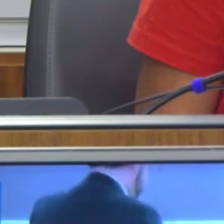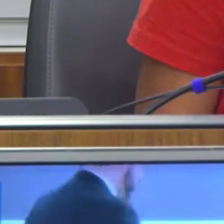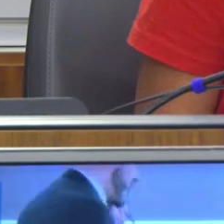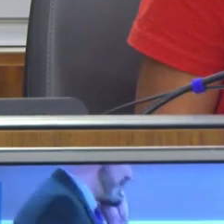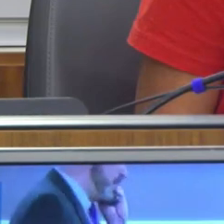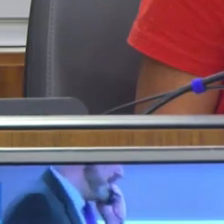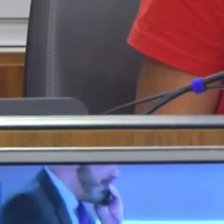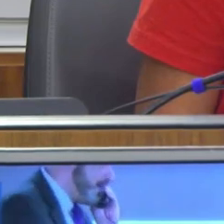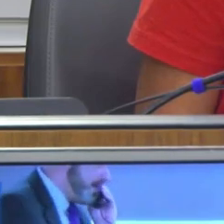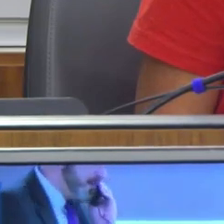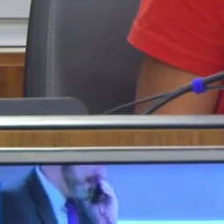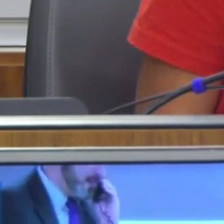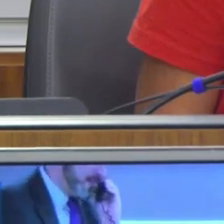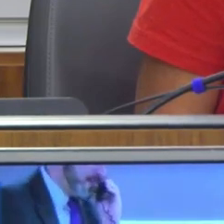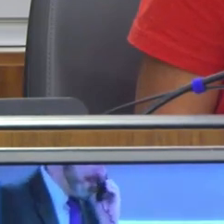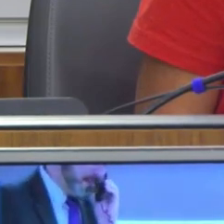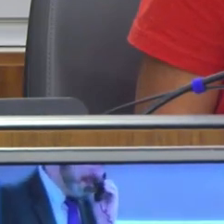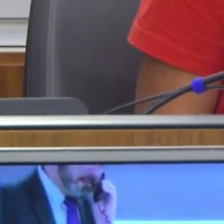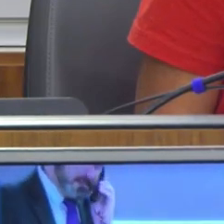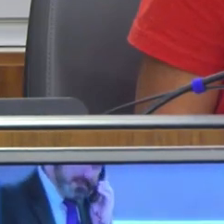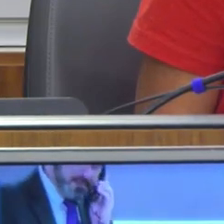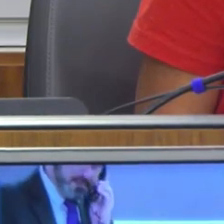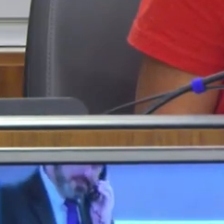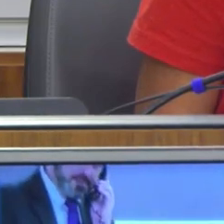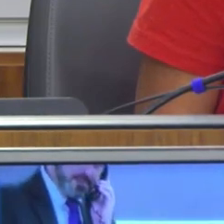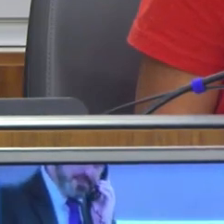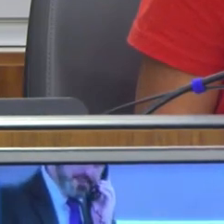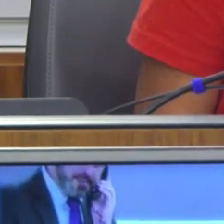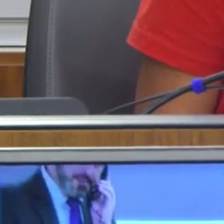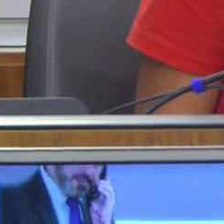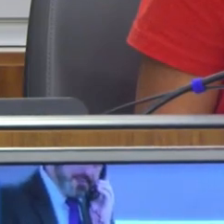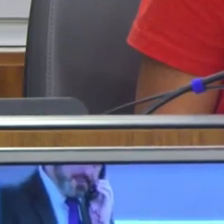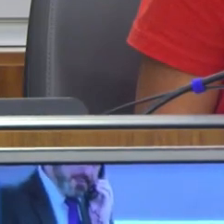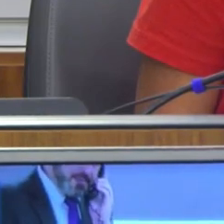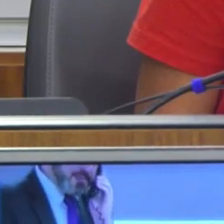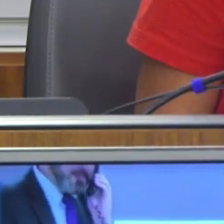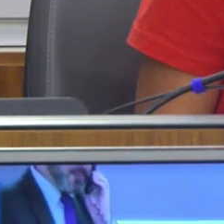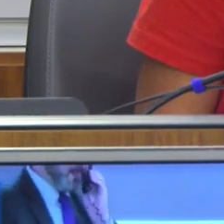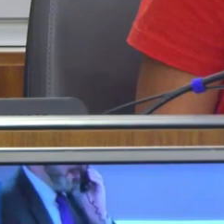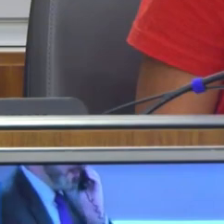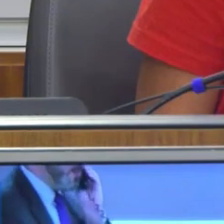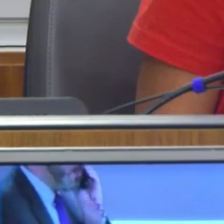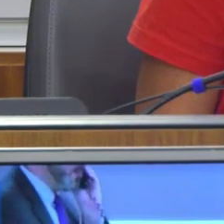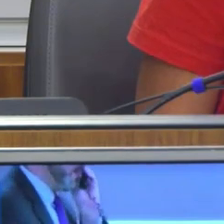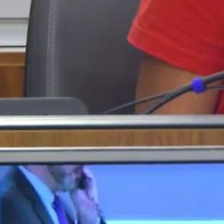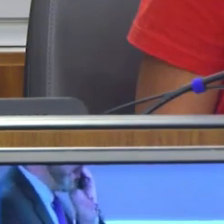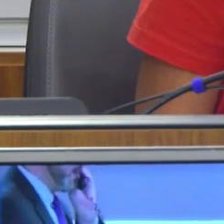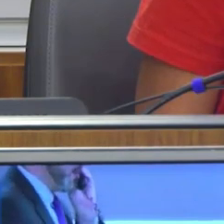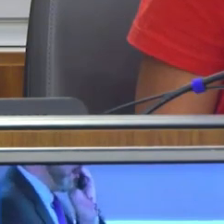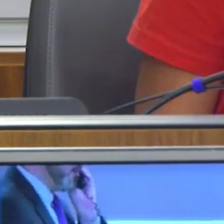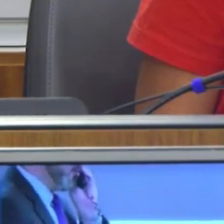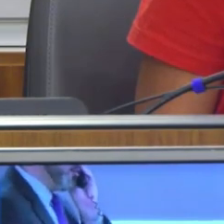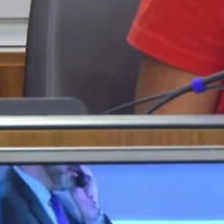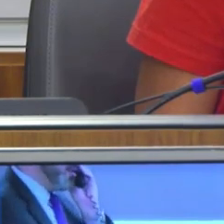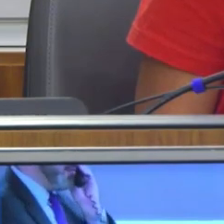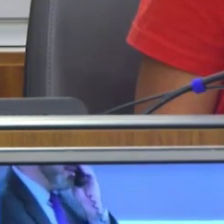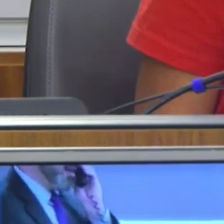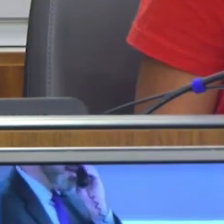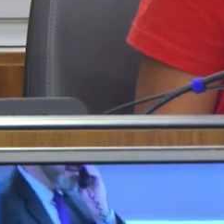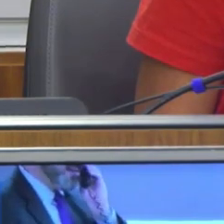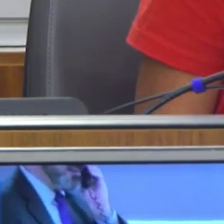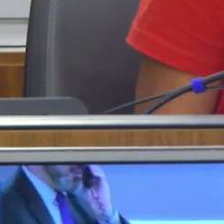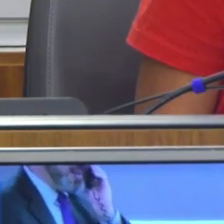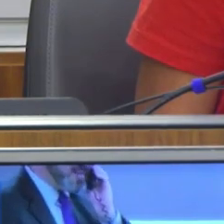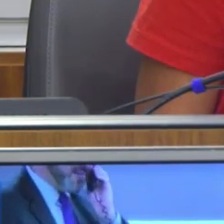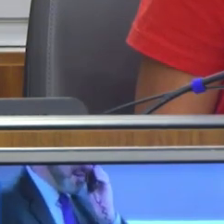quilombola lá de Ouro Verde de Minas que nos representaria aqui mas infelizmente as agendas conflitar